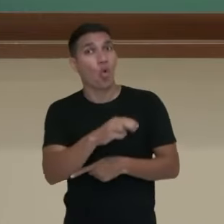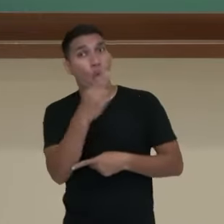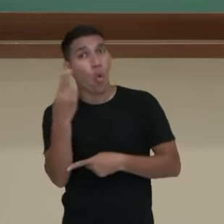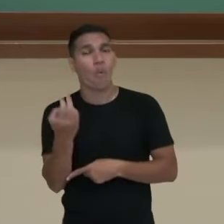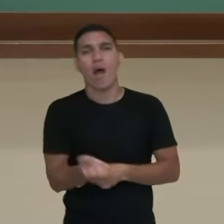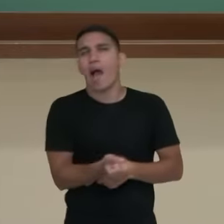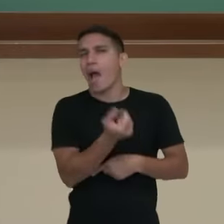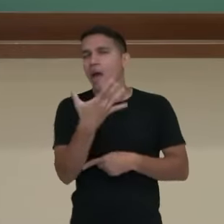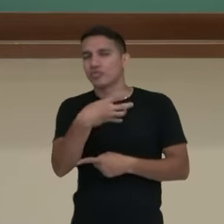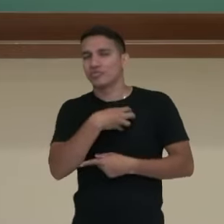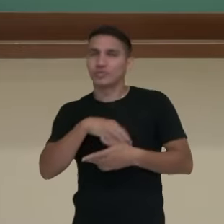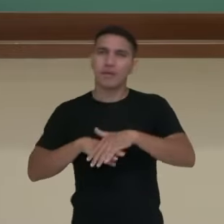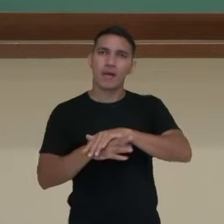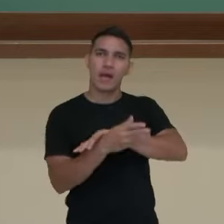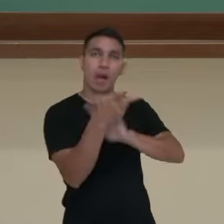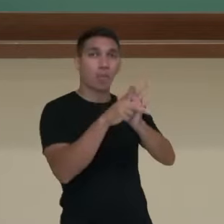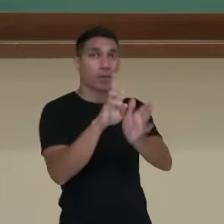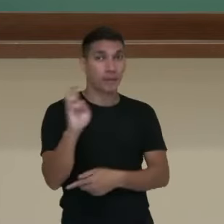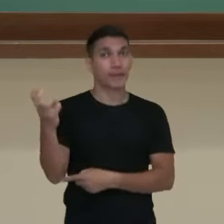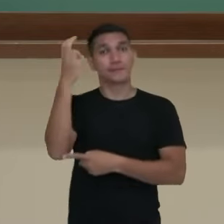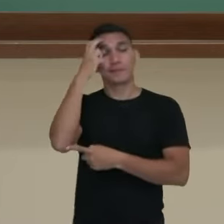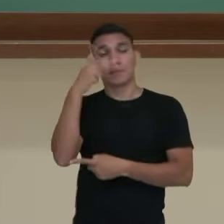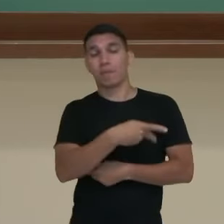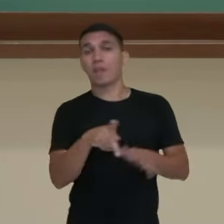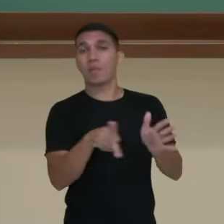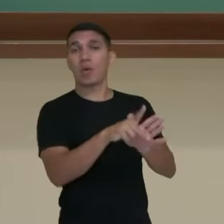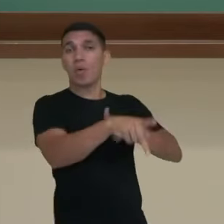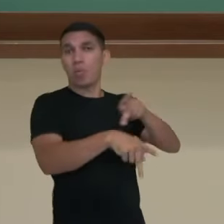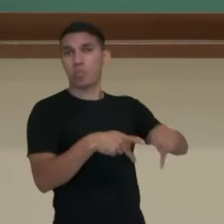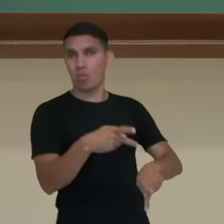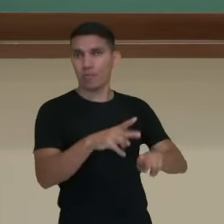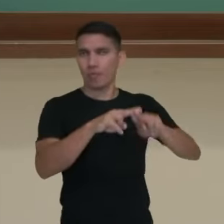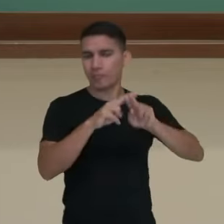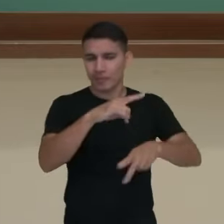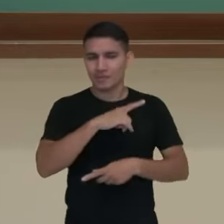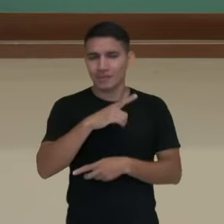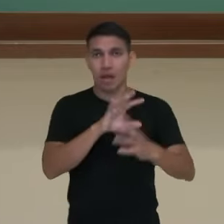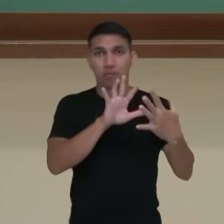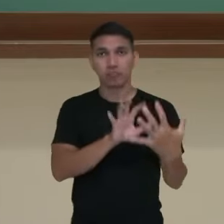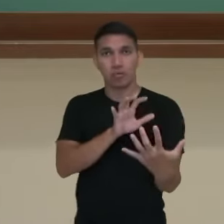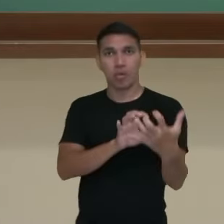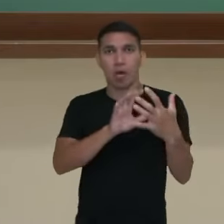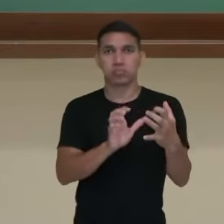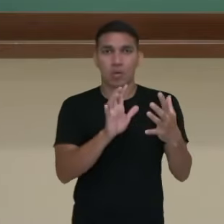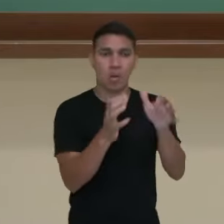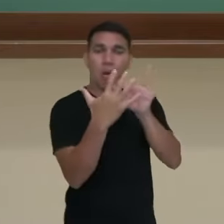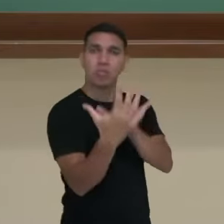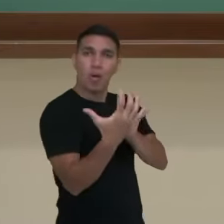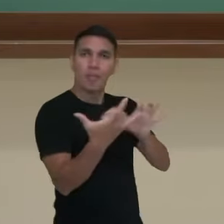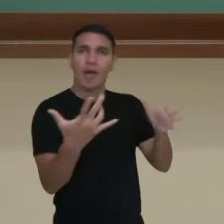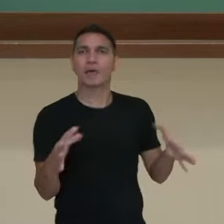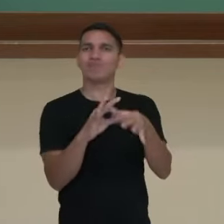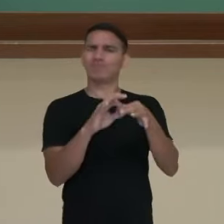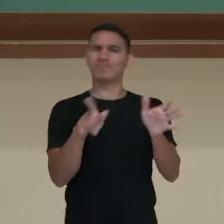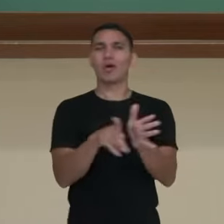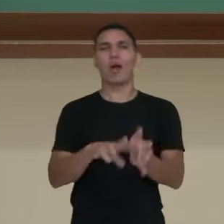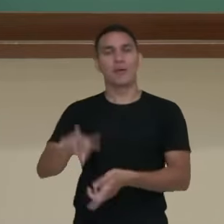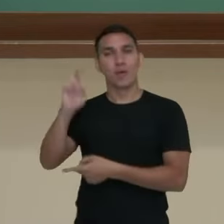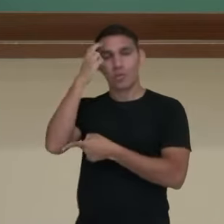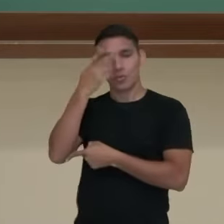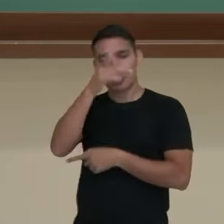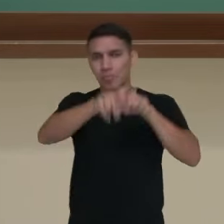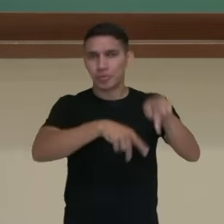algum costume cultural daquele povo. Essas danças circulares estão muito relacionadas com a cultura do povo em